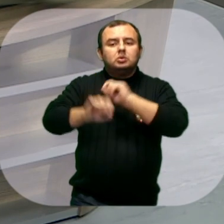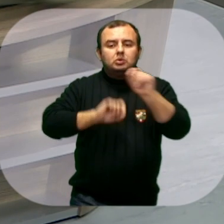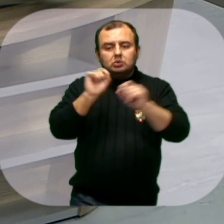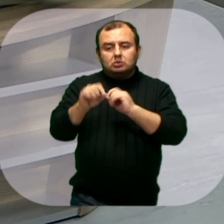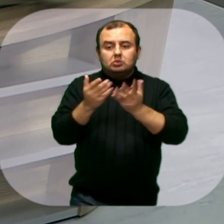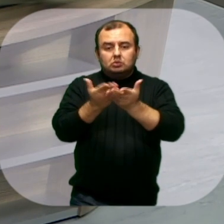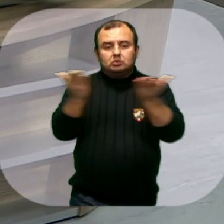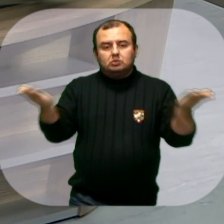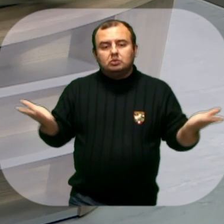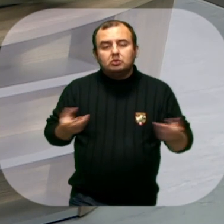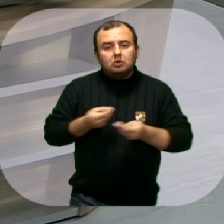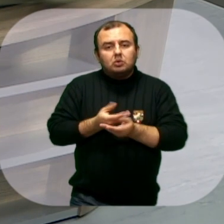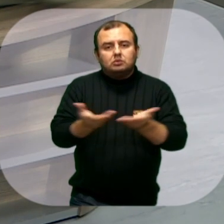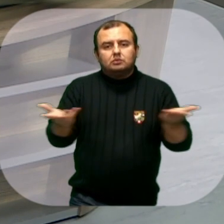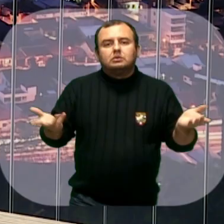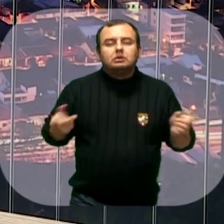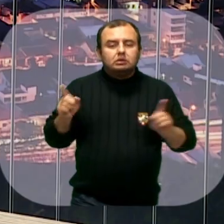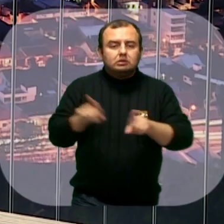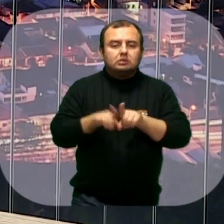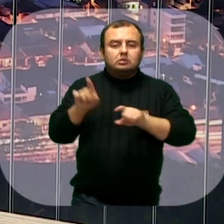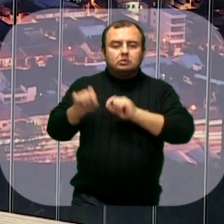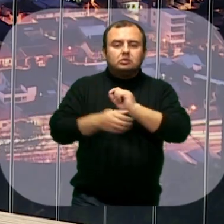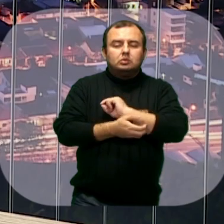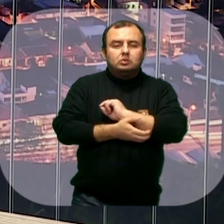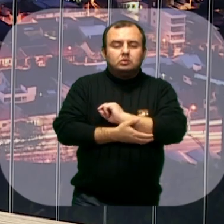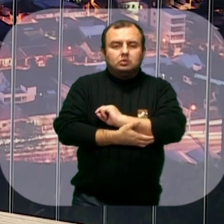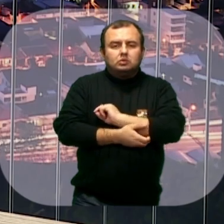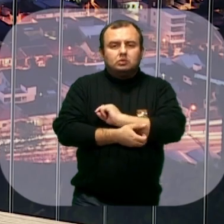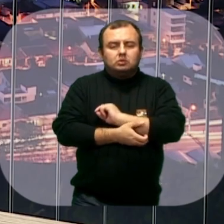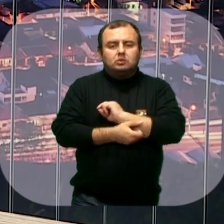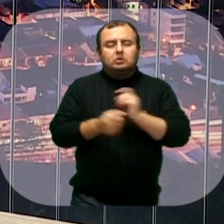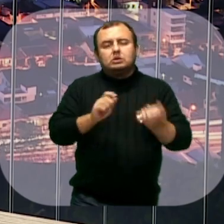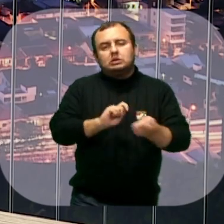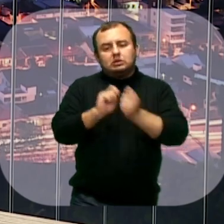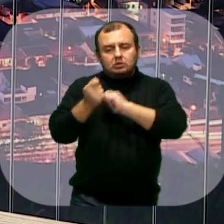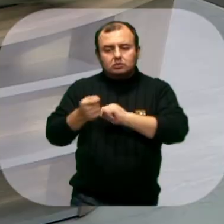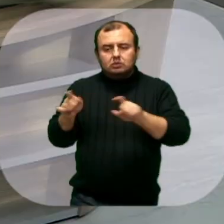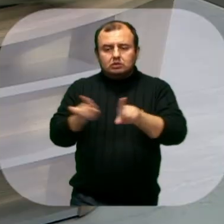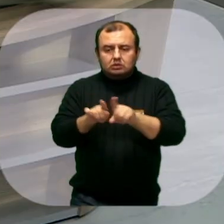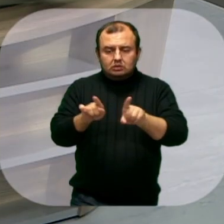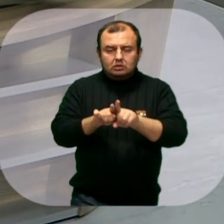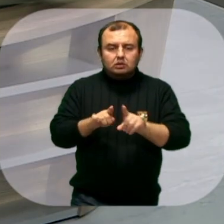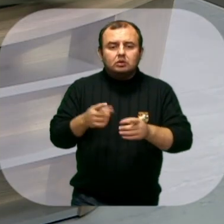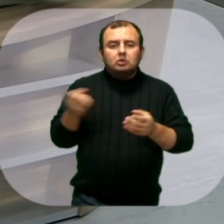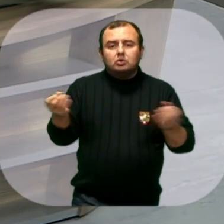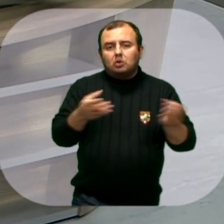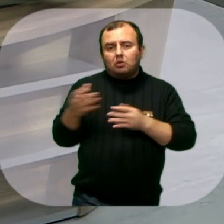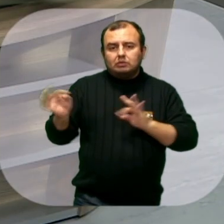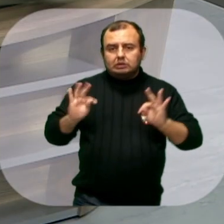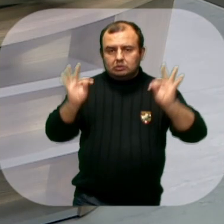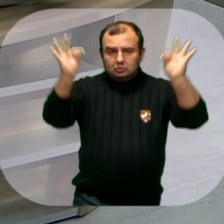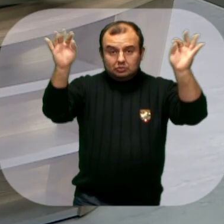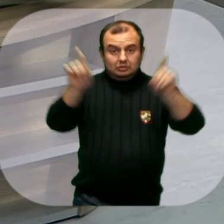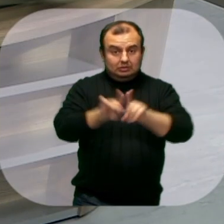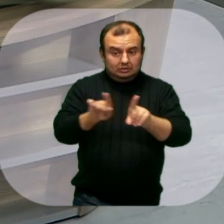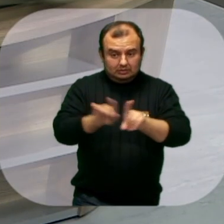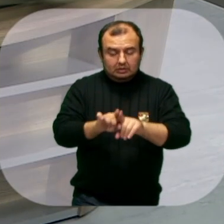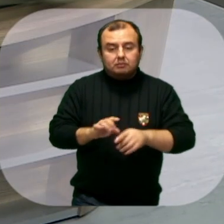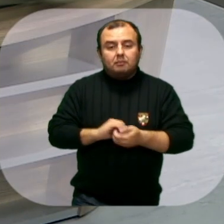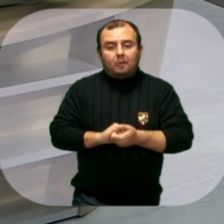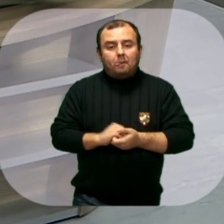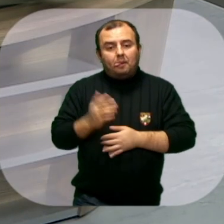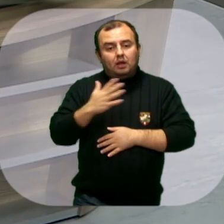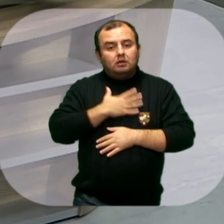por você ofertar e se adequar, digamos assim, às novas tecnologias, né?